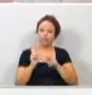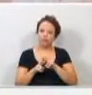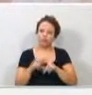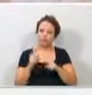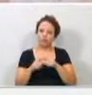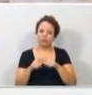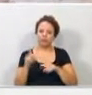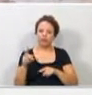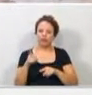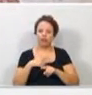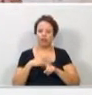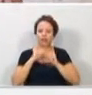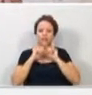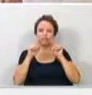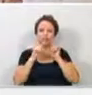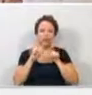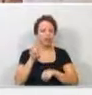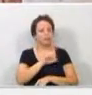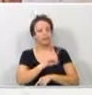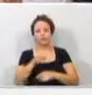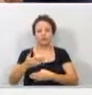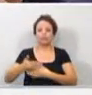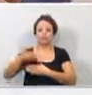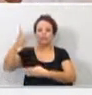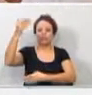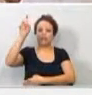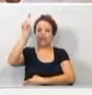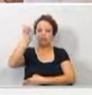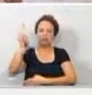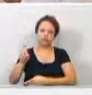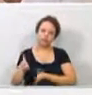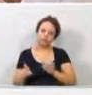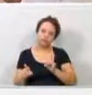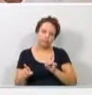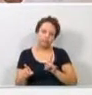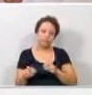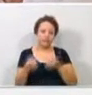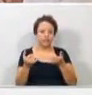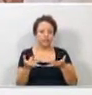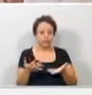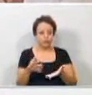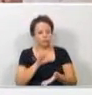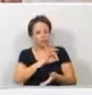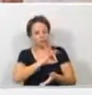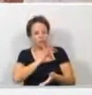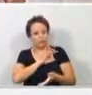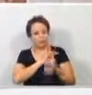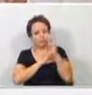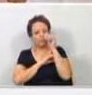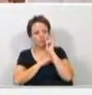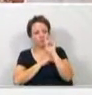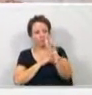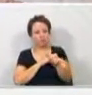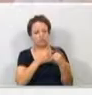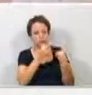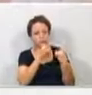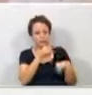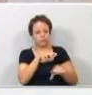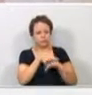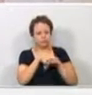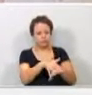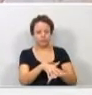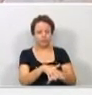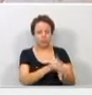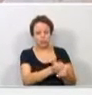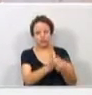pichação. Ele afirma ainda que Maíra foi ameaçada pelos agentes de polícia que a levaram até a